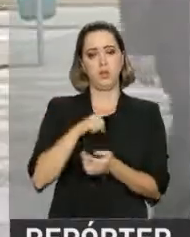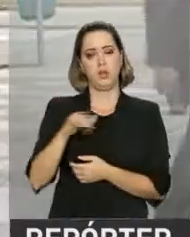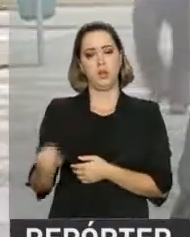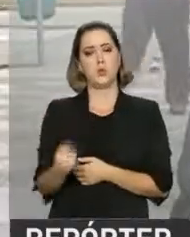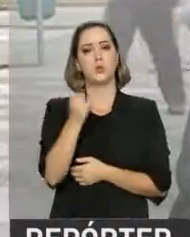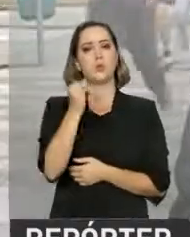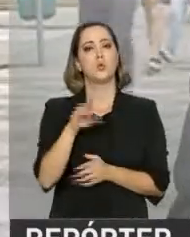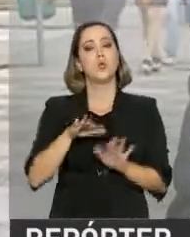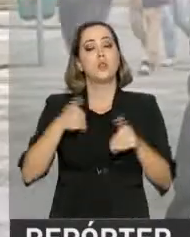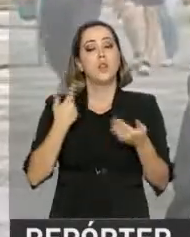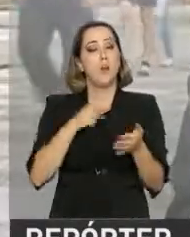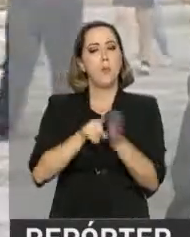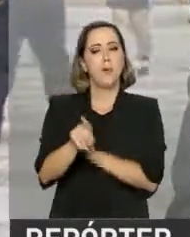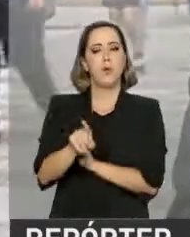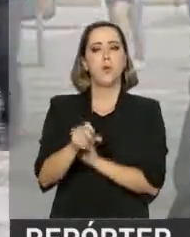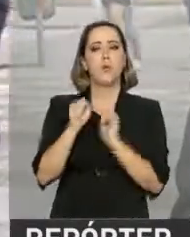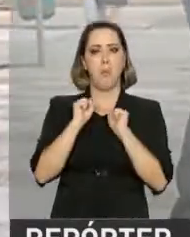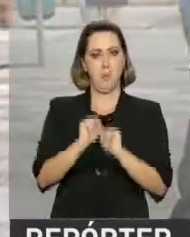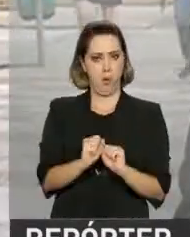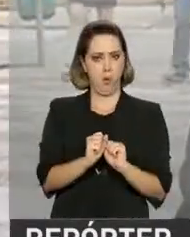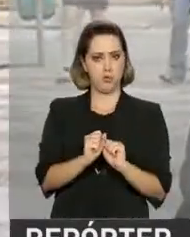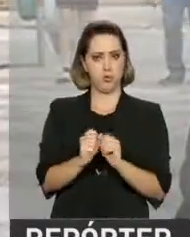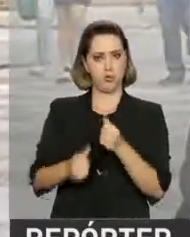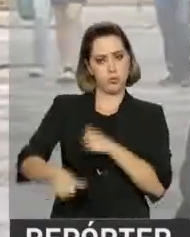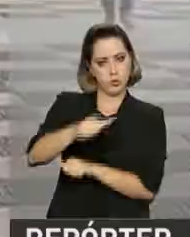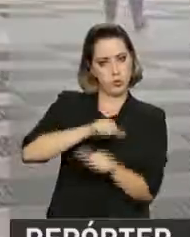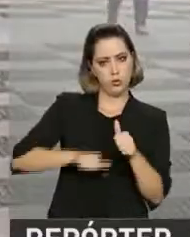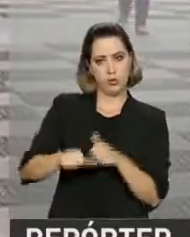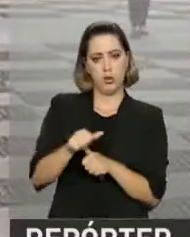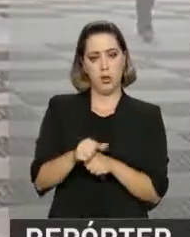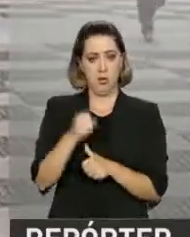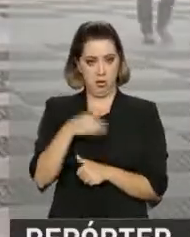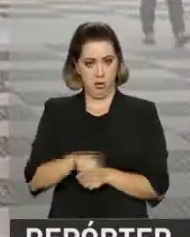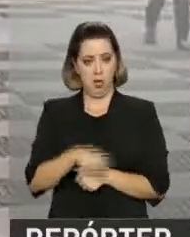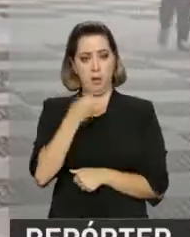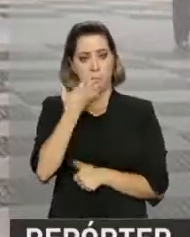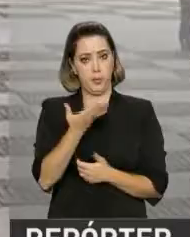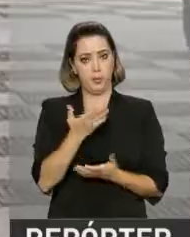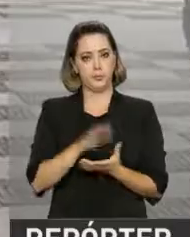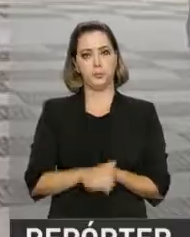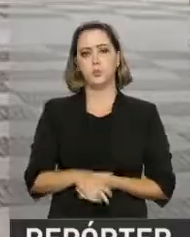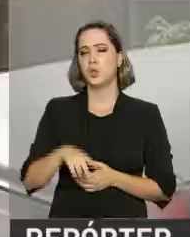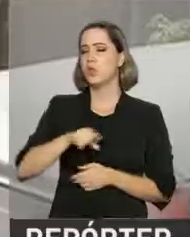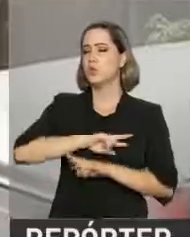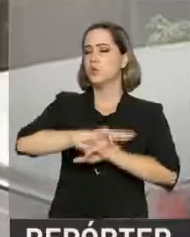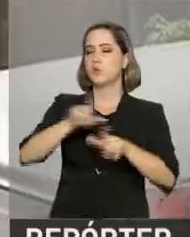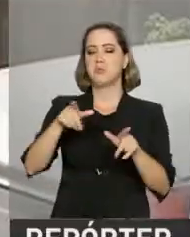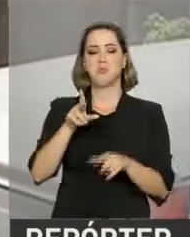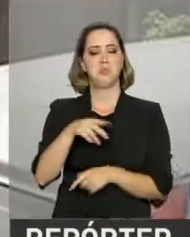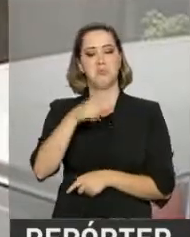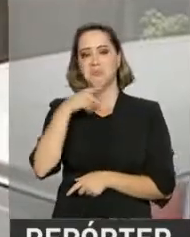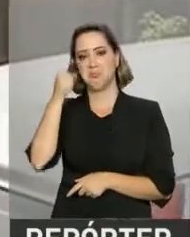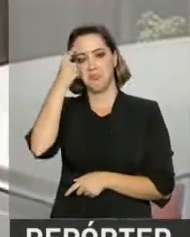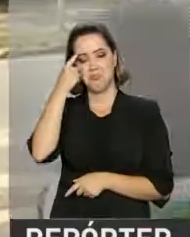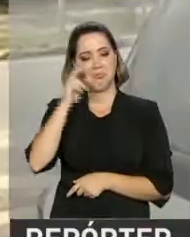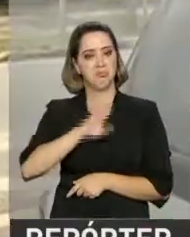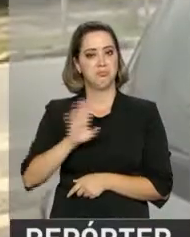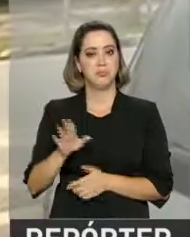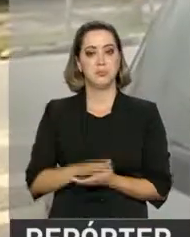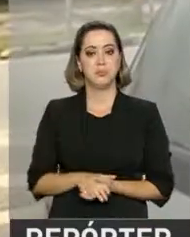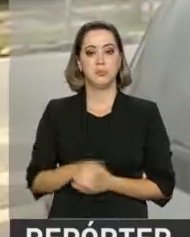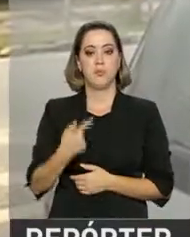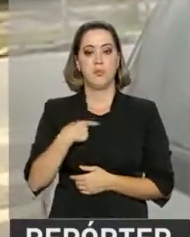ter o dinheiro na mão mais rapidamente, vale a pena fazer essa opção? Muita gente nem pensa nisso. Até o momento eu nunca fiz.